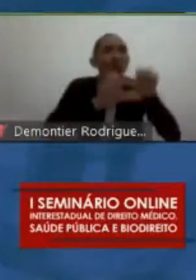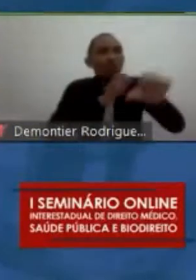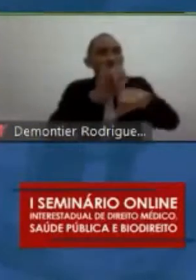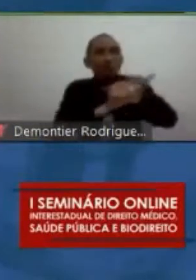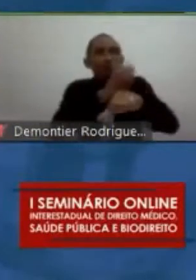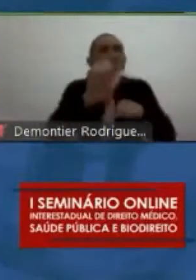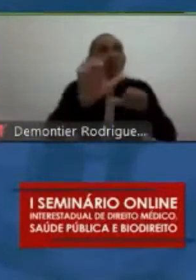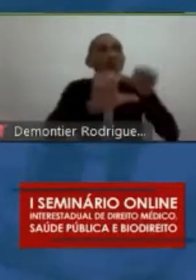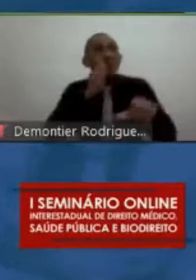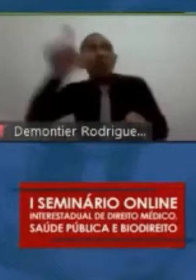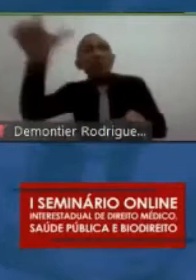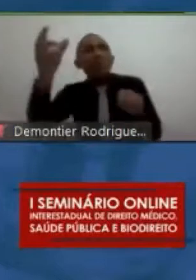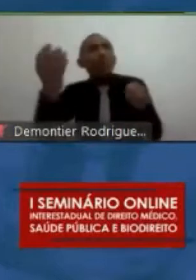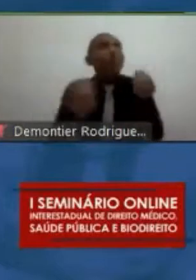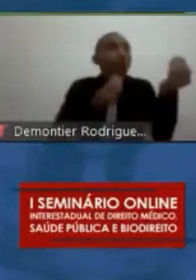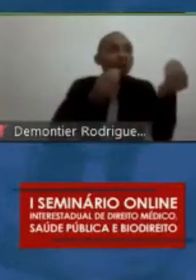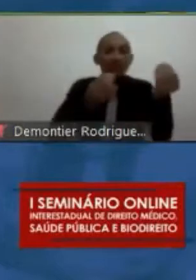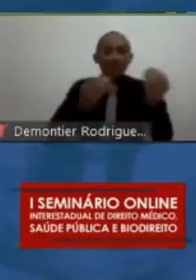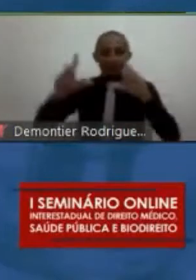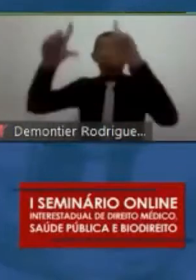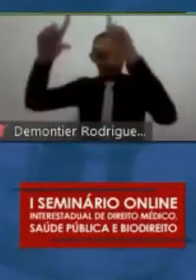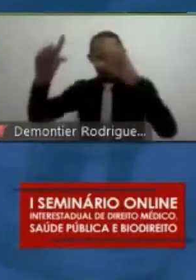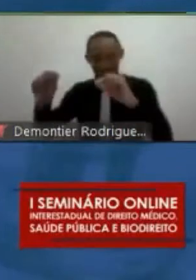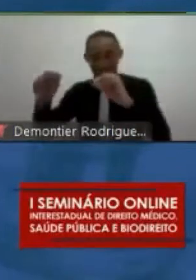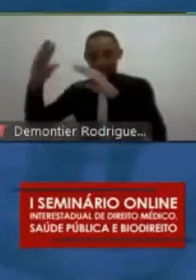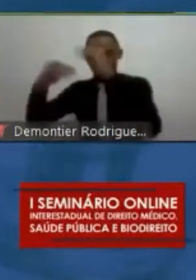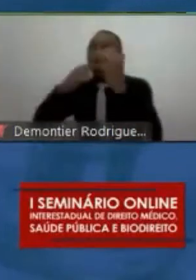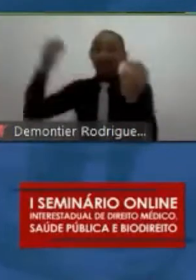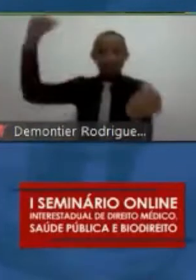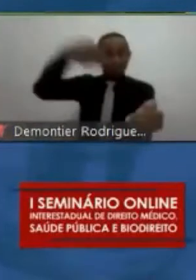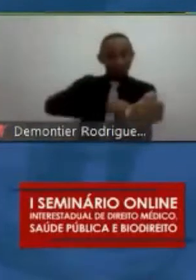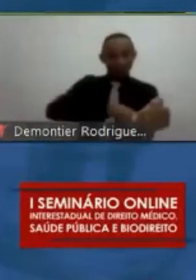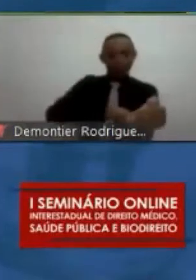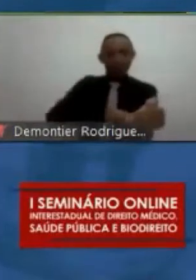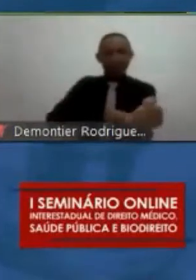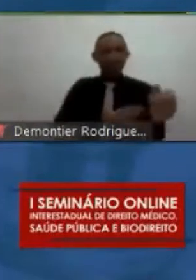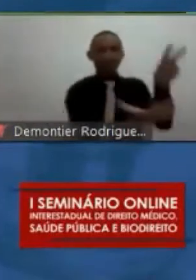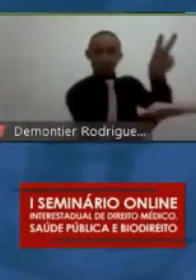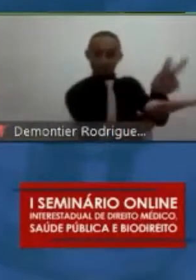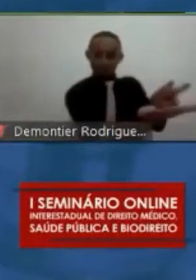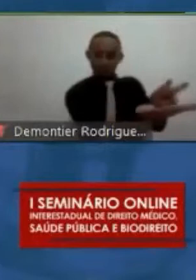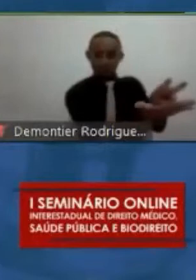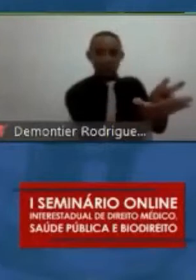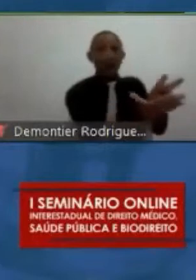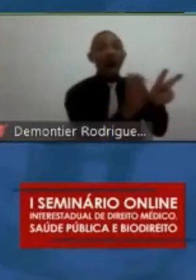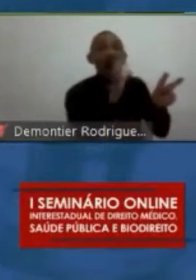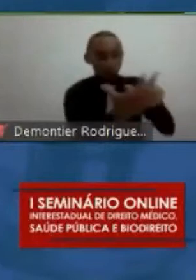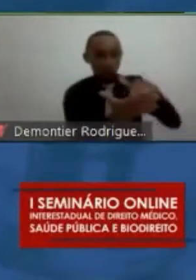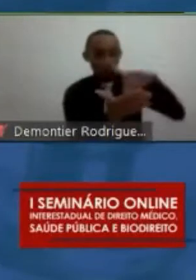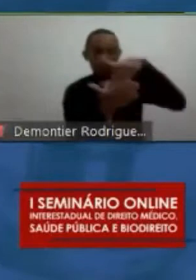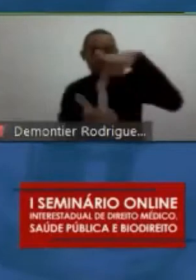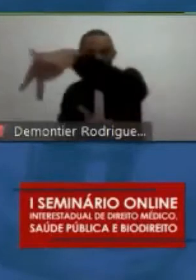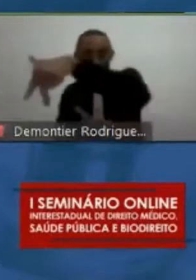de intervenção foi feita. E qual foi o impacto? Redução no tempo de internação e redução na mortalidade